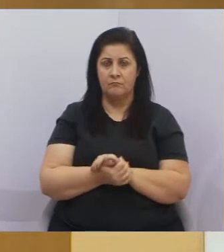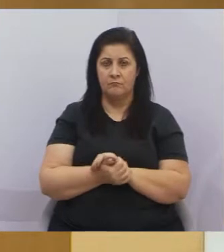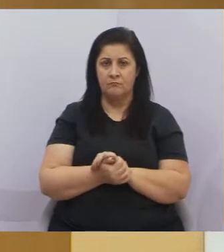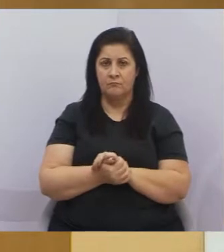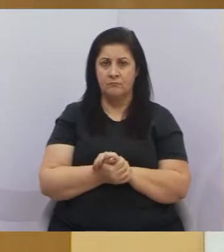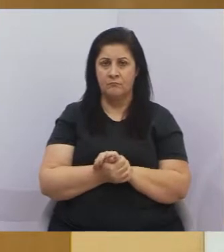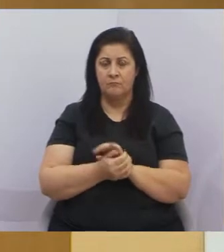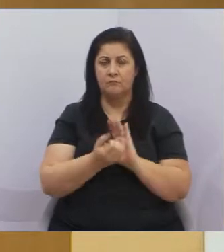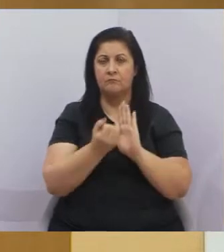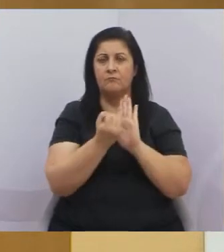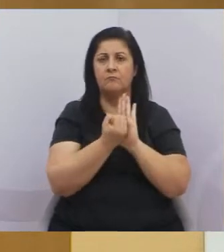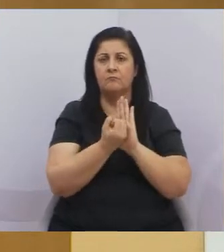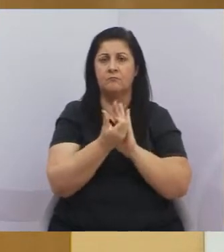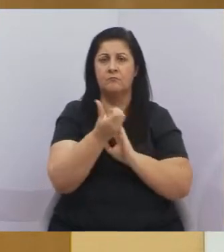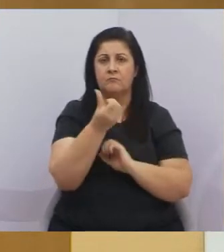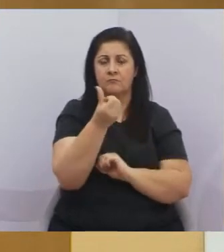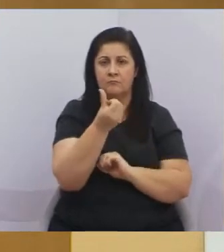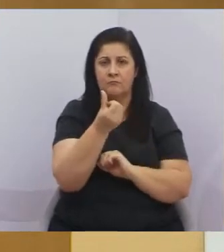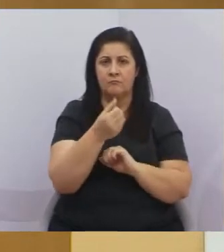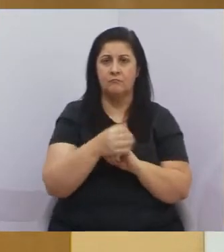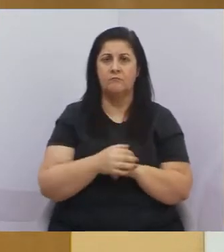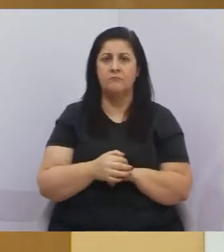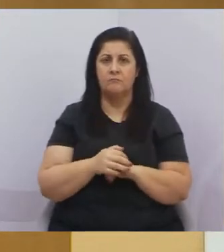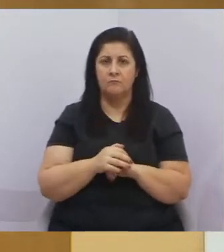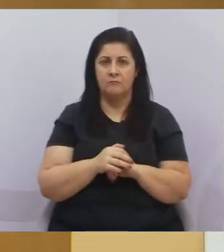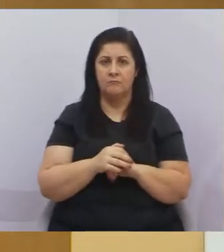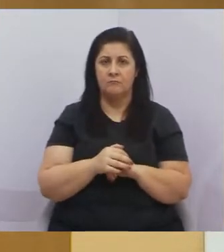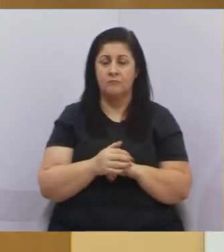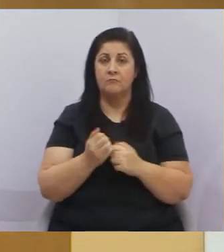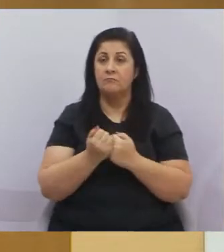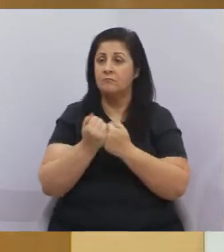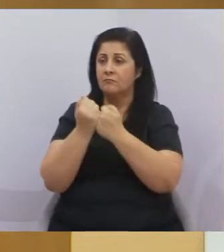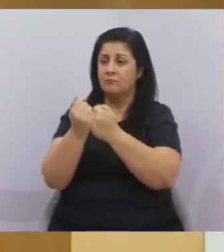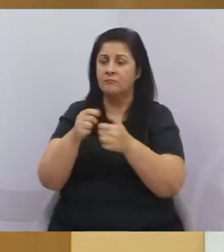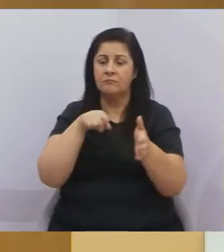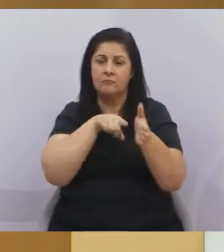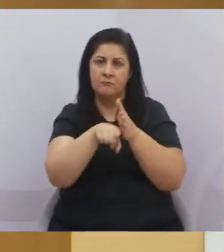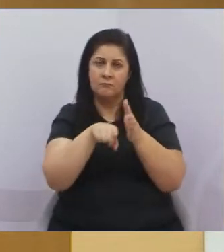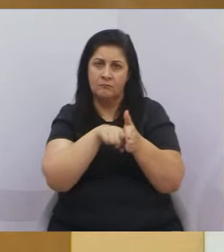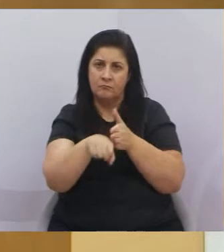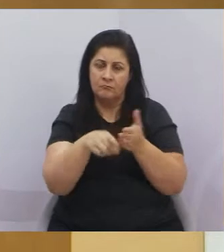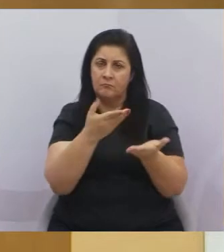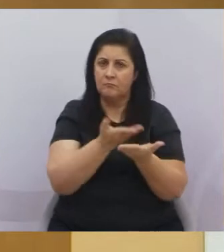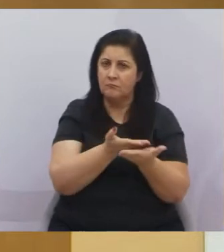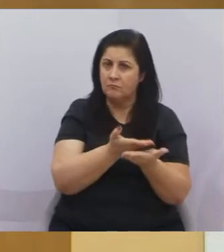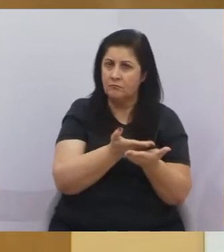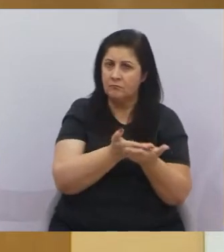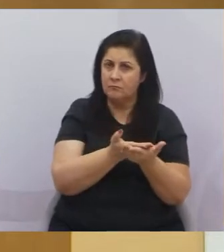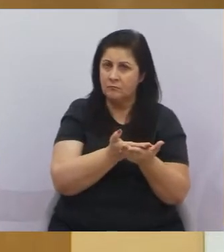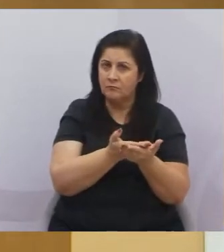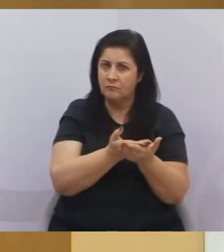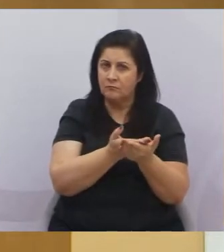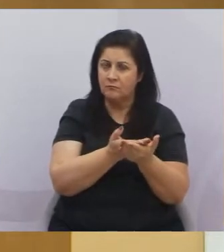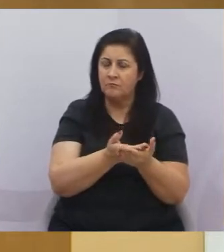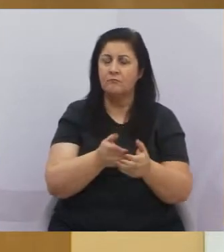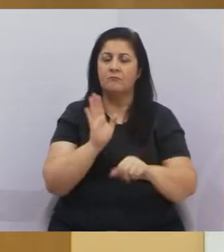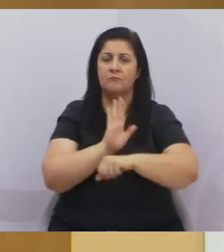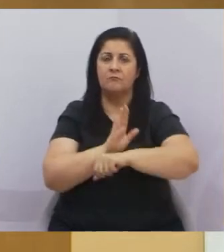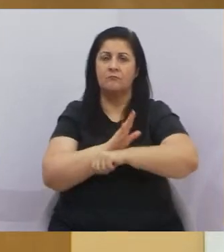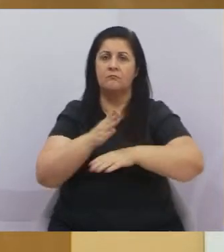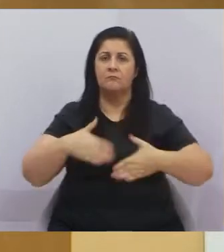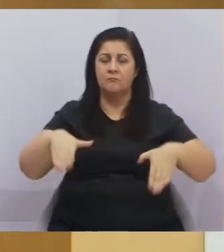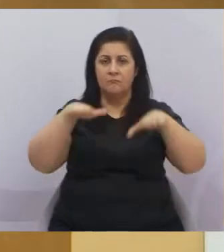Inciso 6º. Incentivar e apoiar a realização de eventos, estudos e pesquisas no campo da igualdade racial no